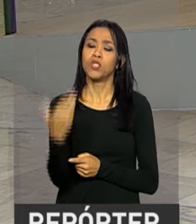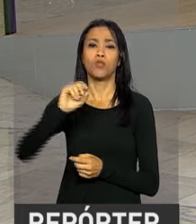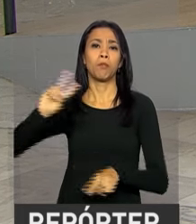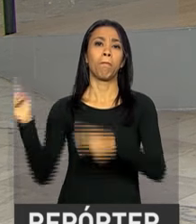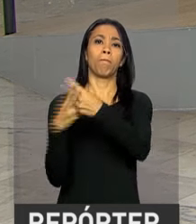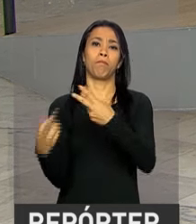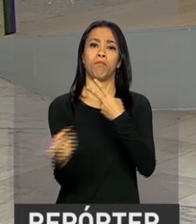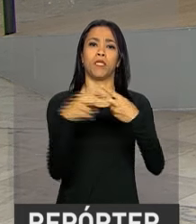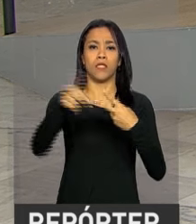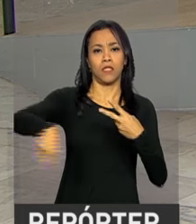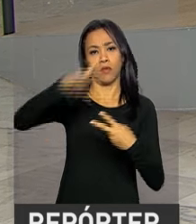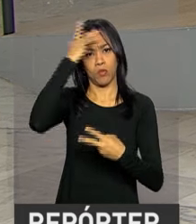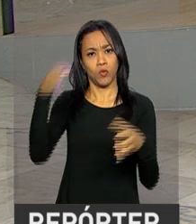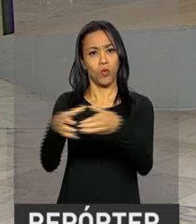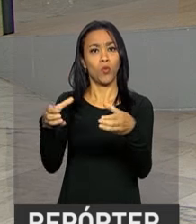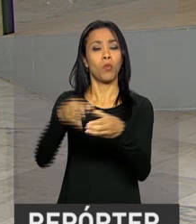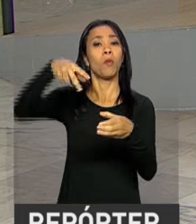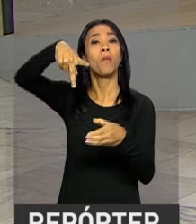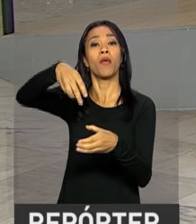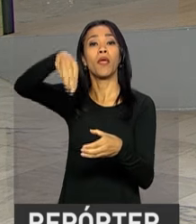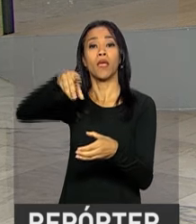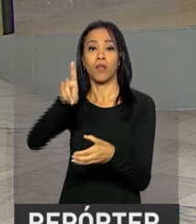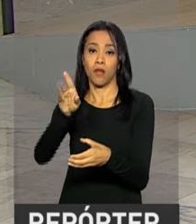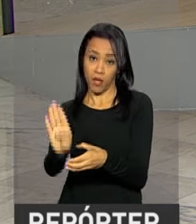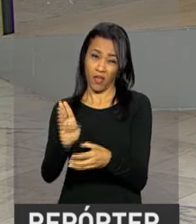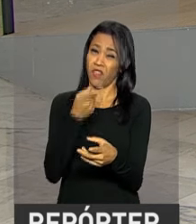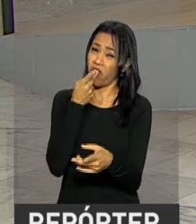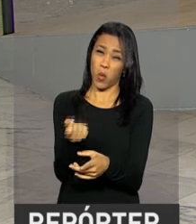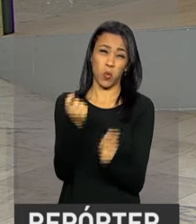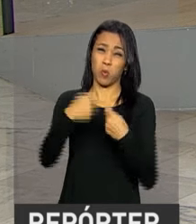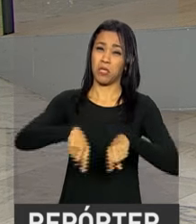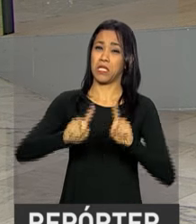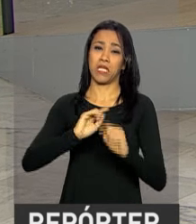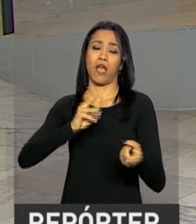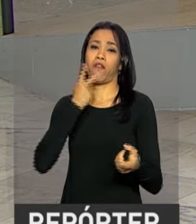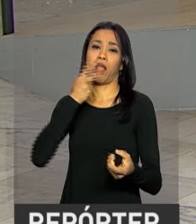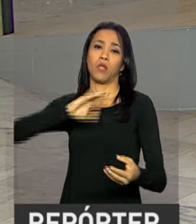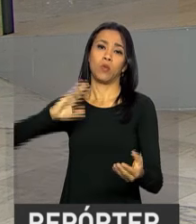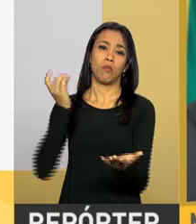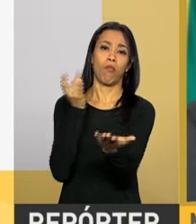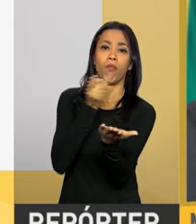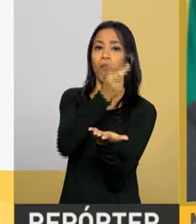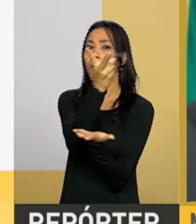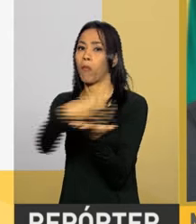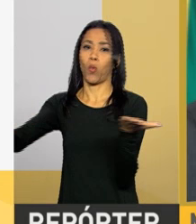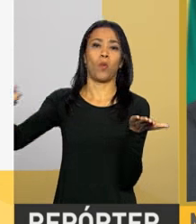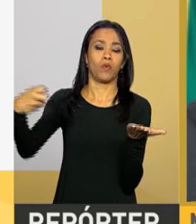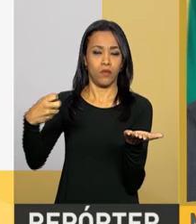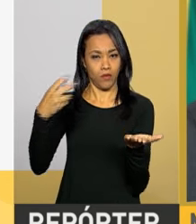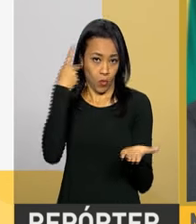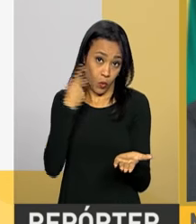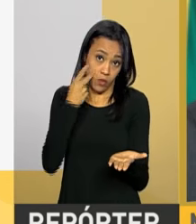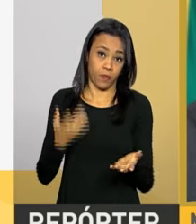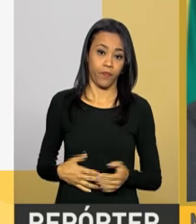PMDB Michel Temer afirmou que não vale a pena falar em impeachment do Procurador Eu acho que o procurador fez